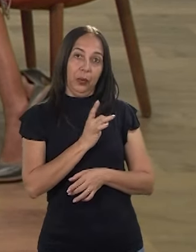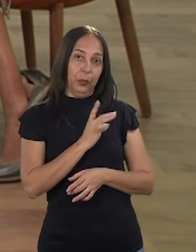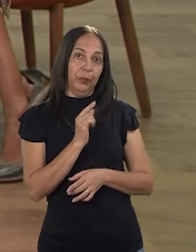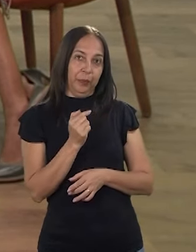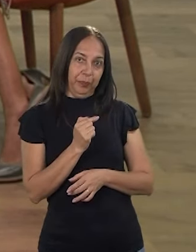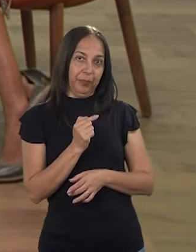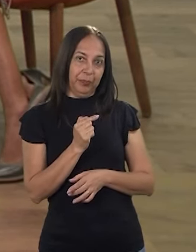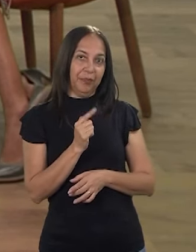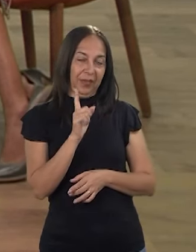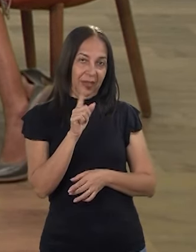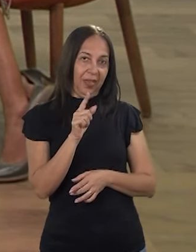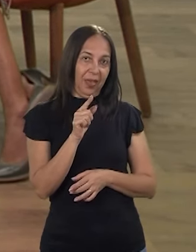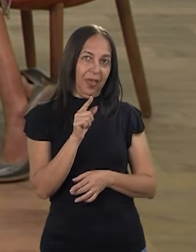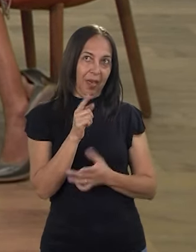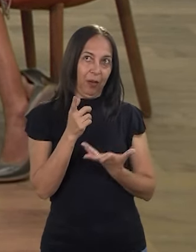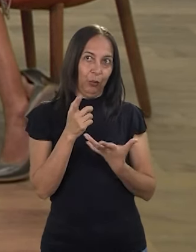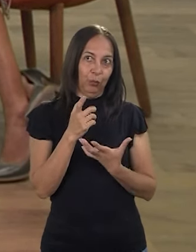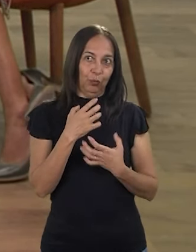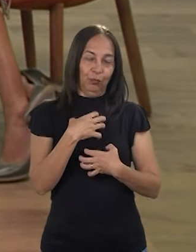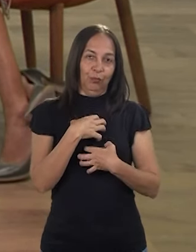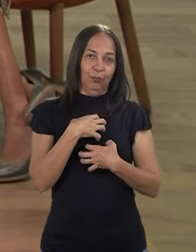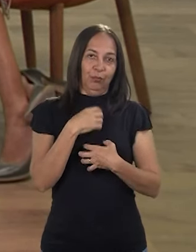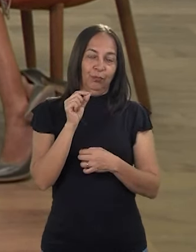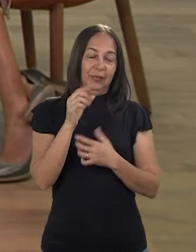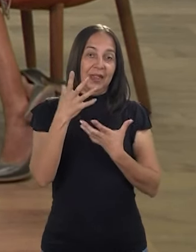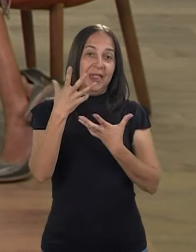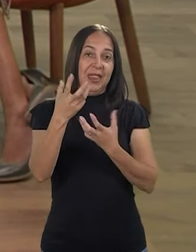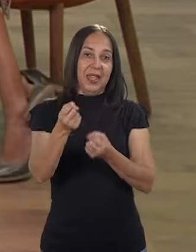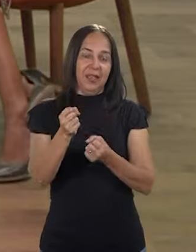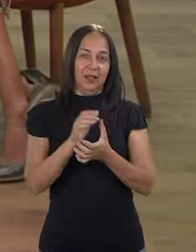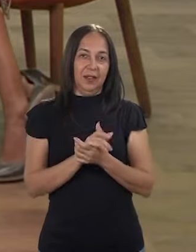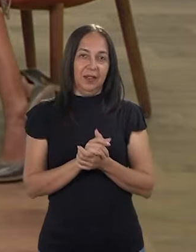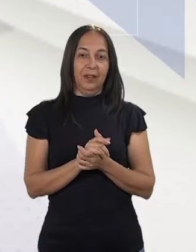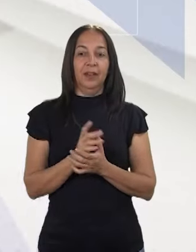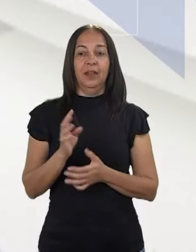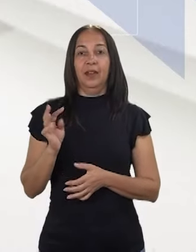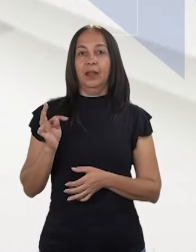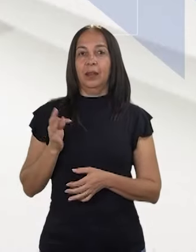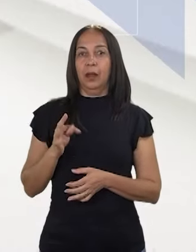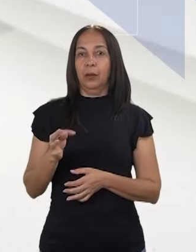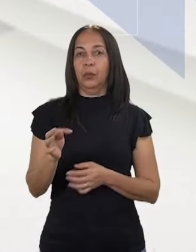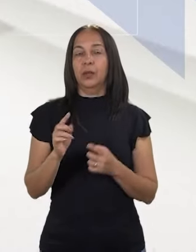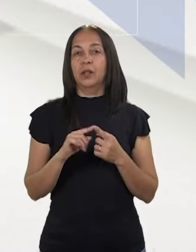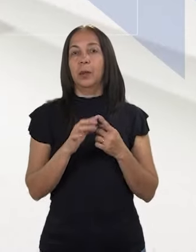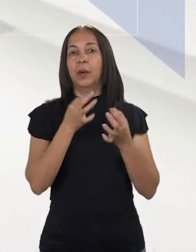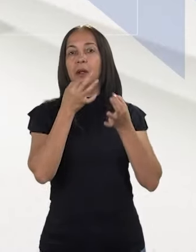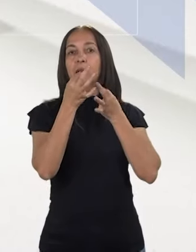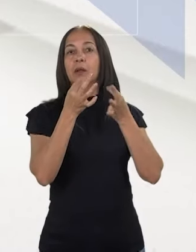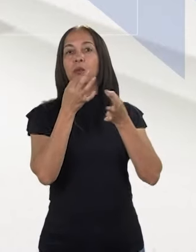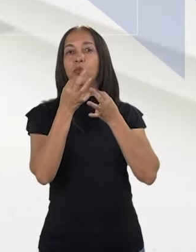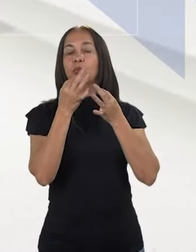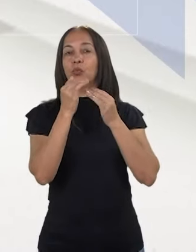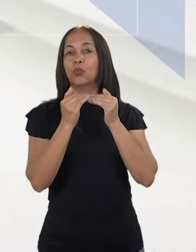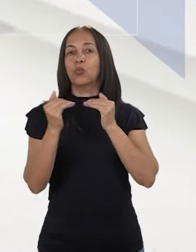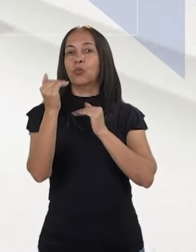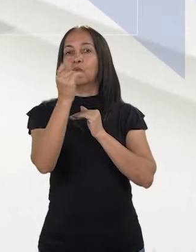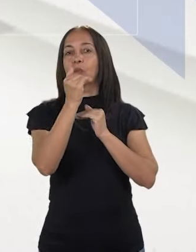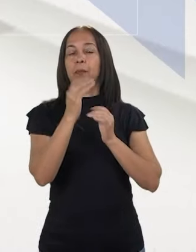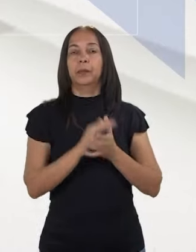o medo né o medo é um operador muito importante no comportamento e na aceitação tanto de tecnologias quanto de discursos